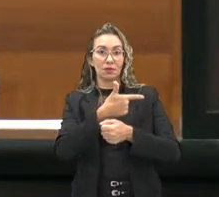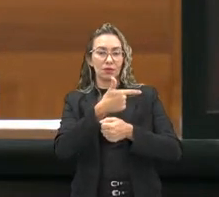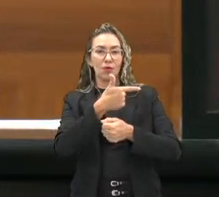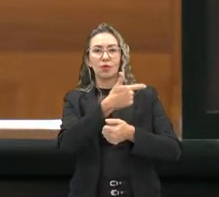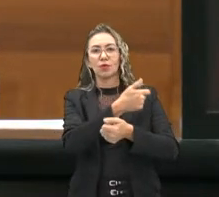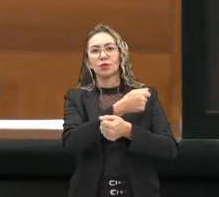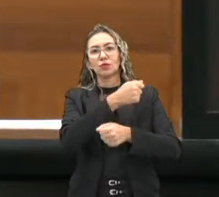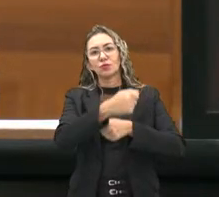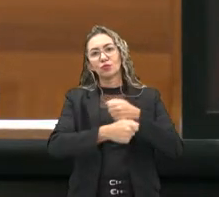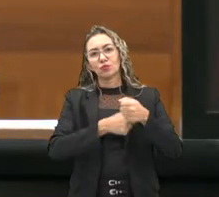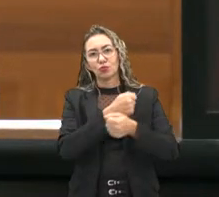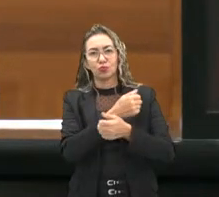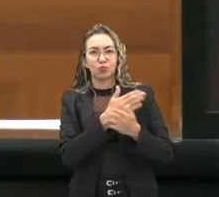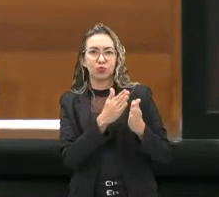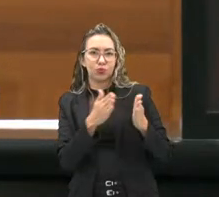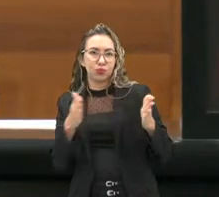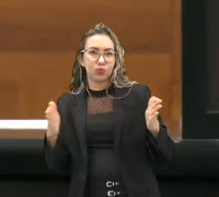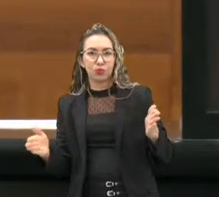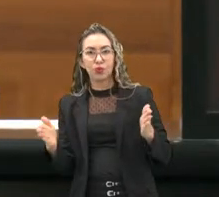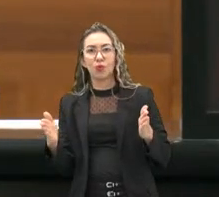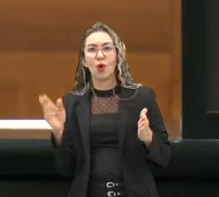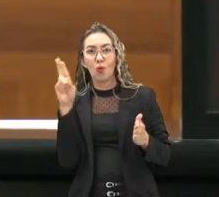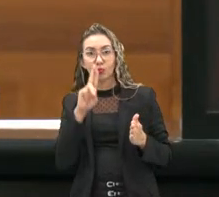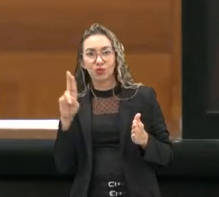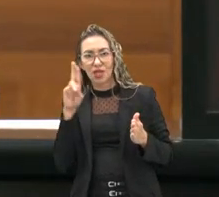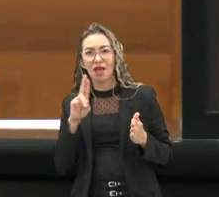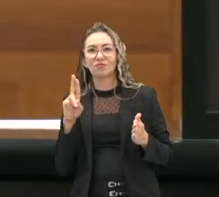senador Filinto Miller no Congresso Nacional.